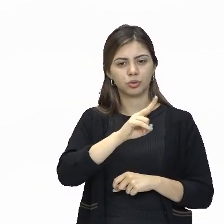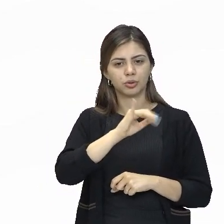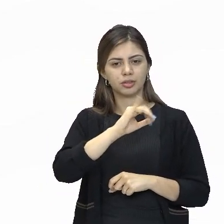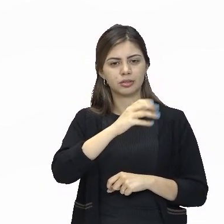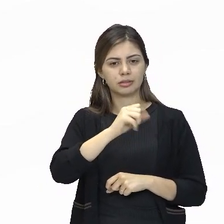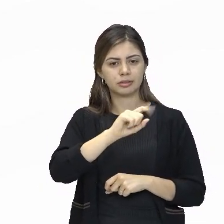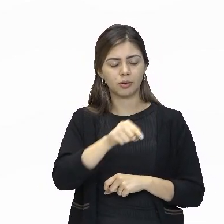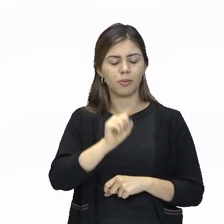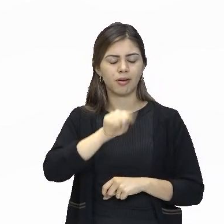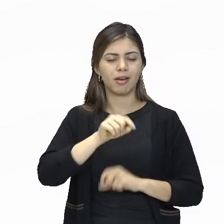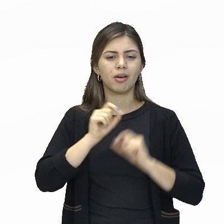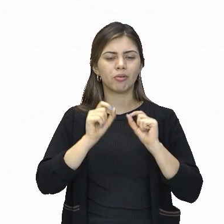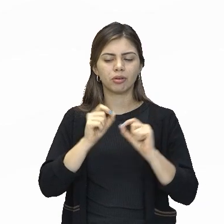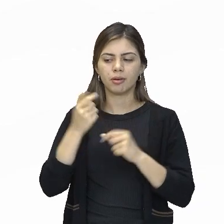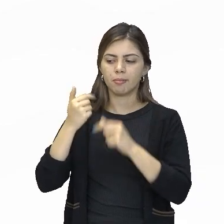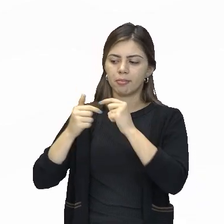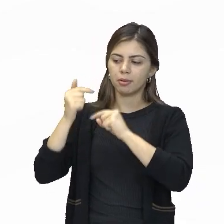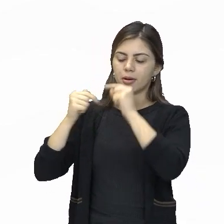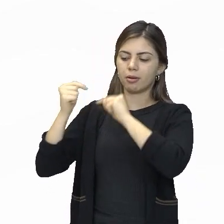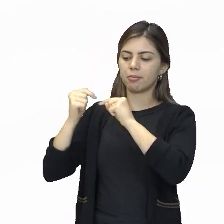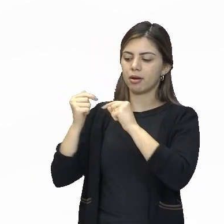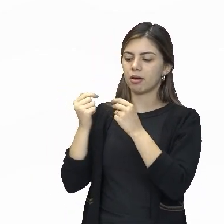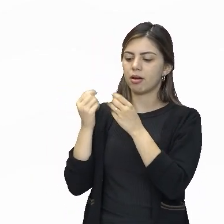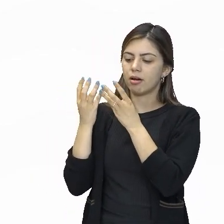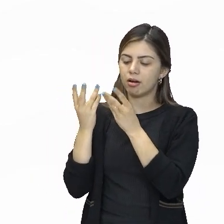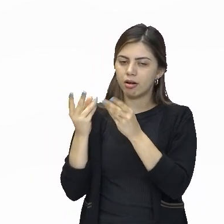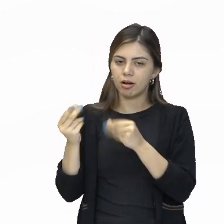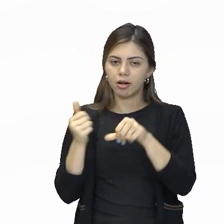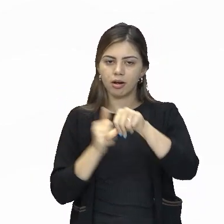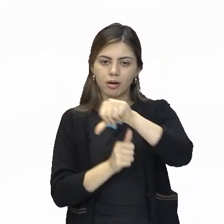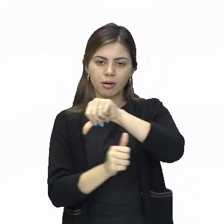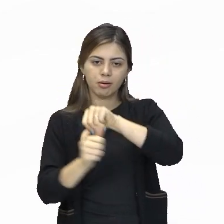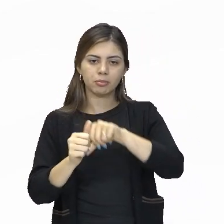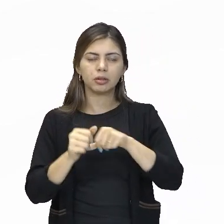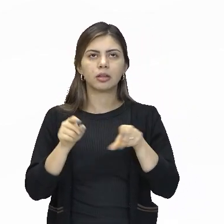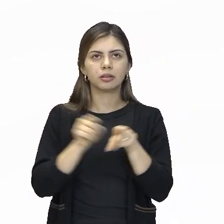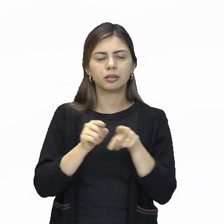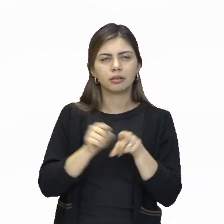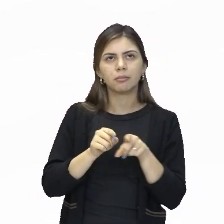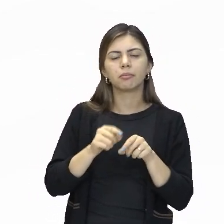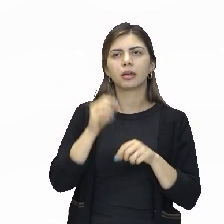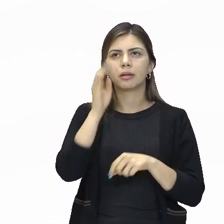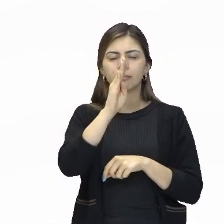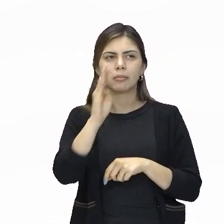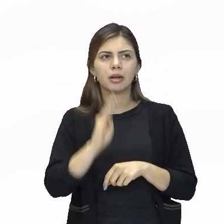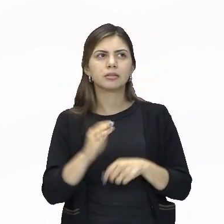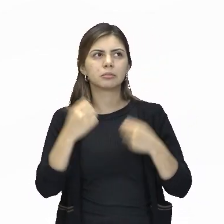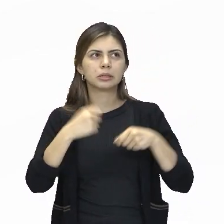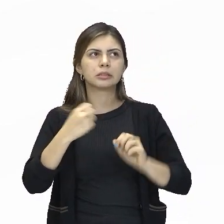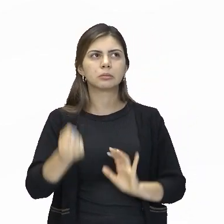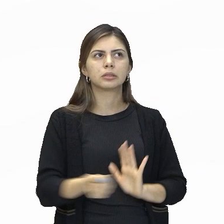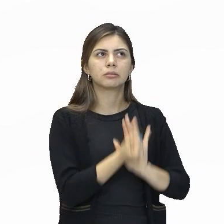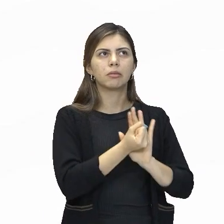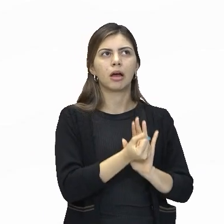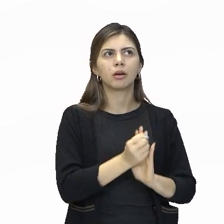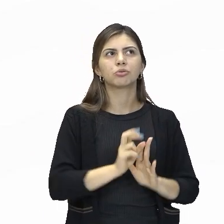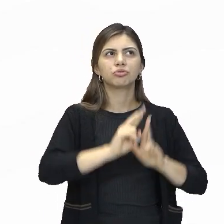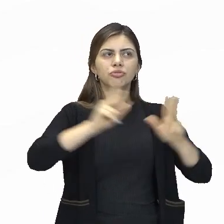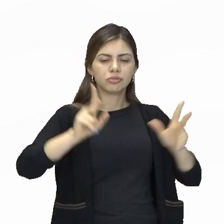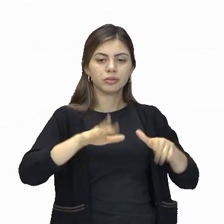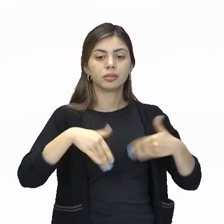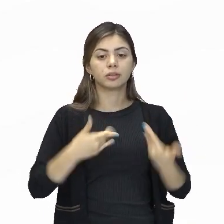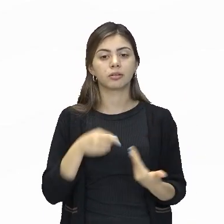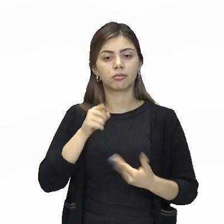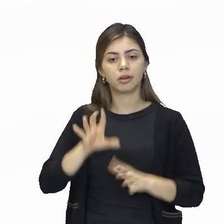do passado e a busca pela identidade nacional. Segundo Menotti Del Pixia, o grupo da